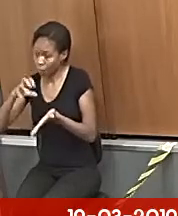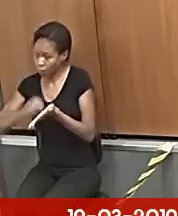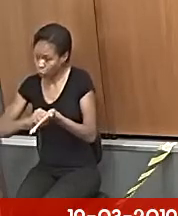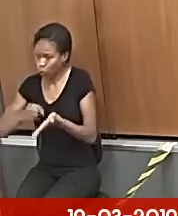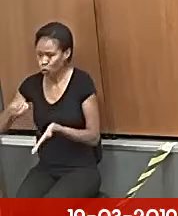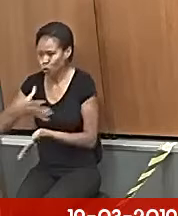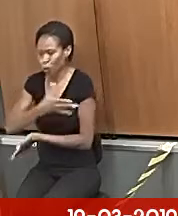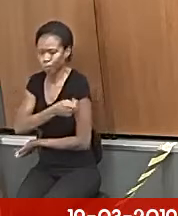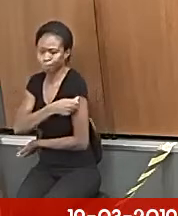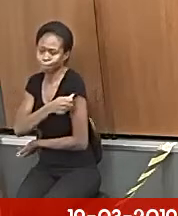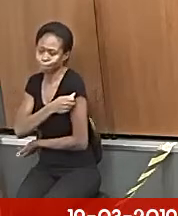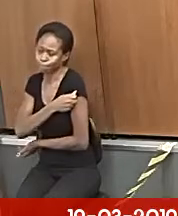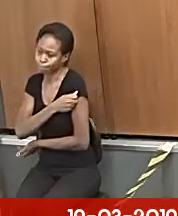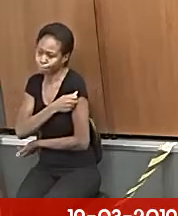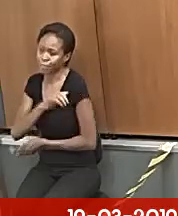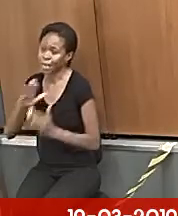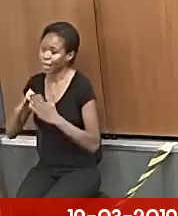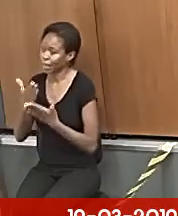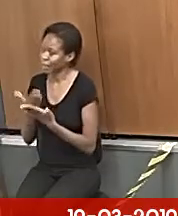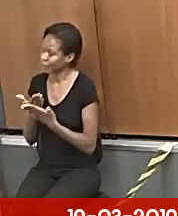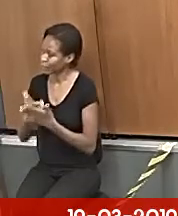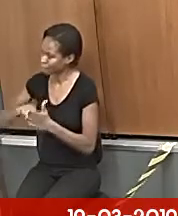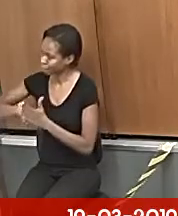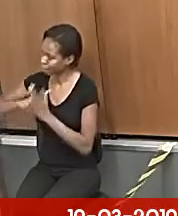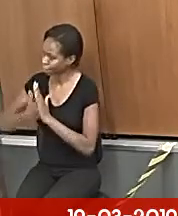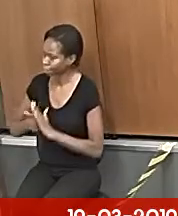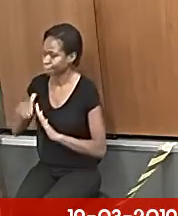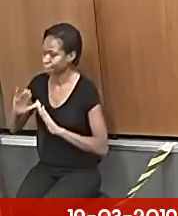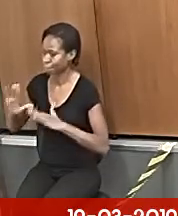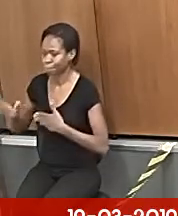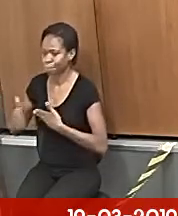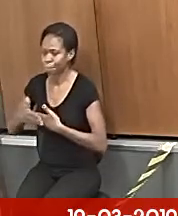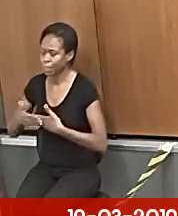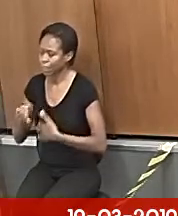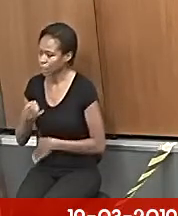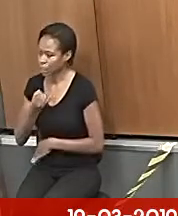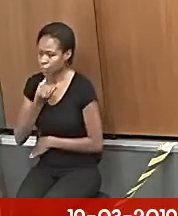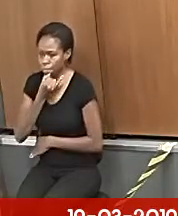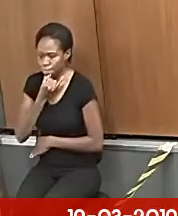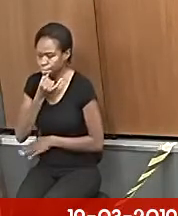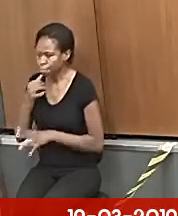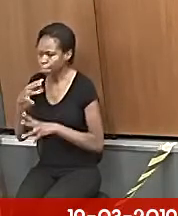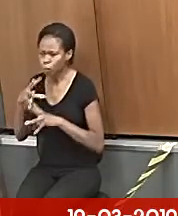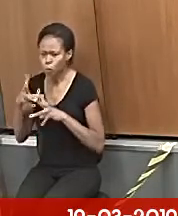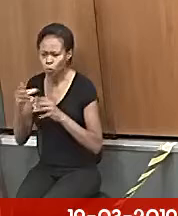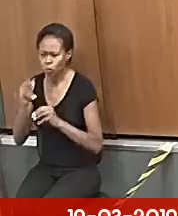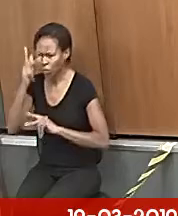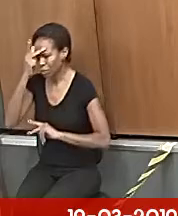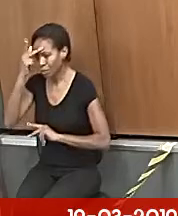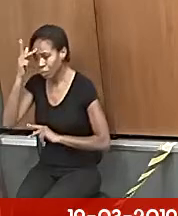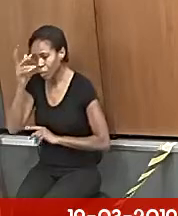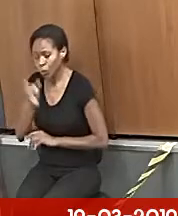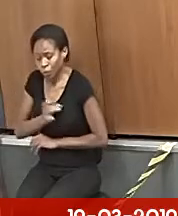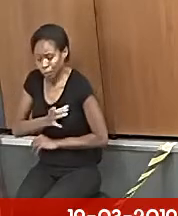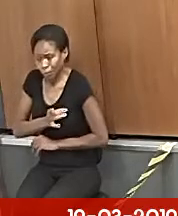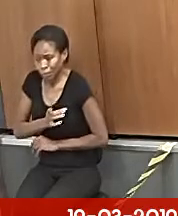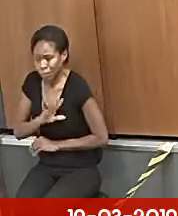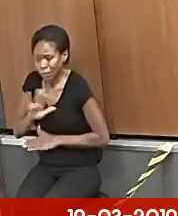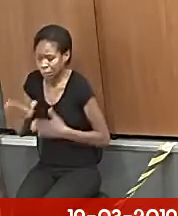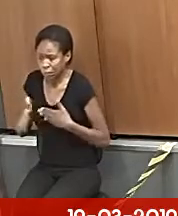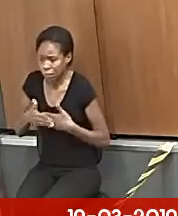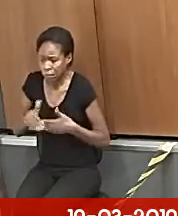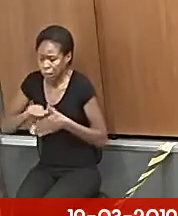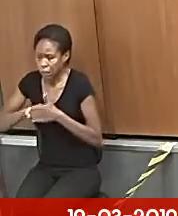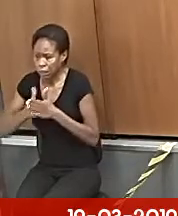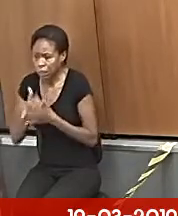a escola estava fechada e foi aquela tristeza todo mundo com medo de da escola fechar como é